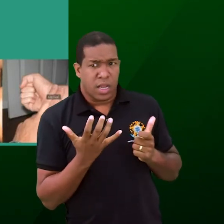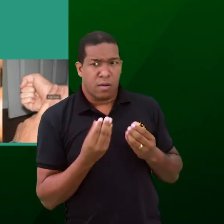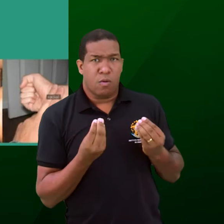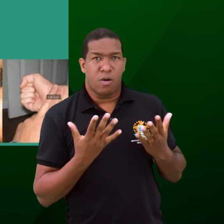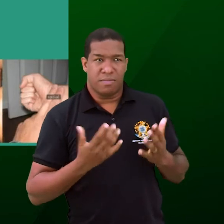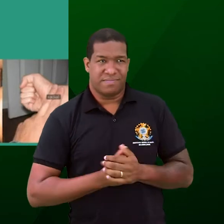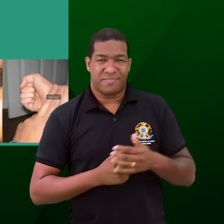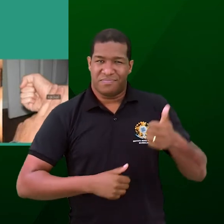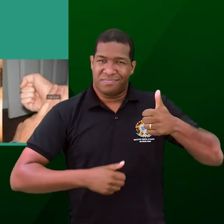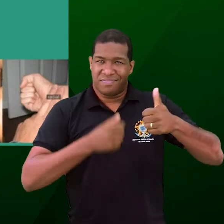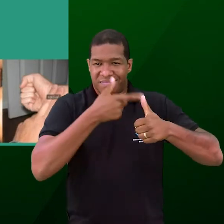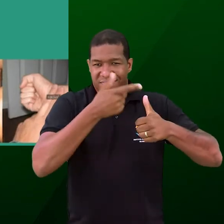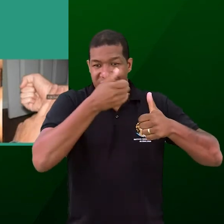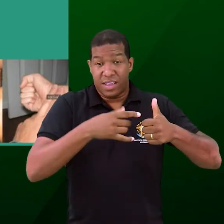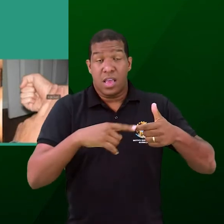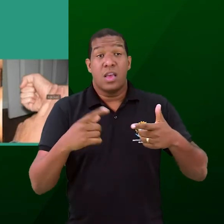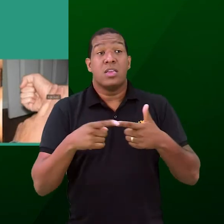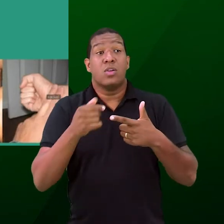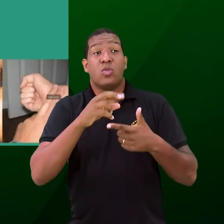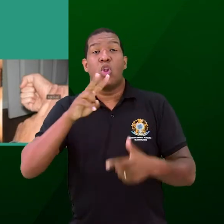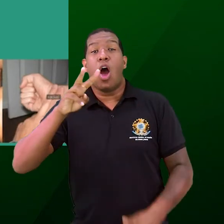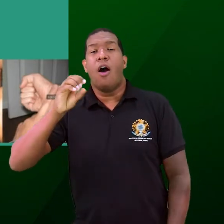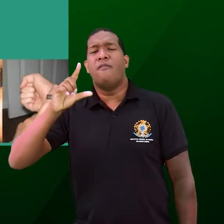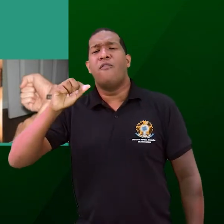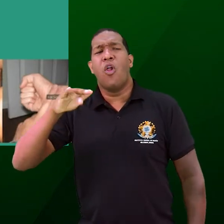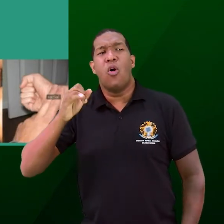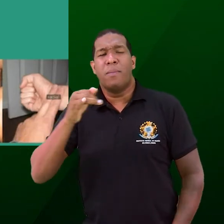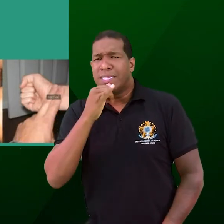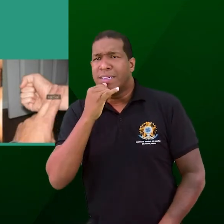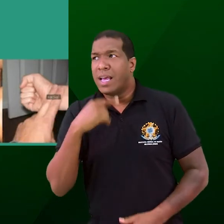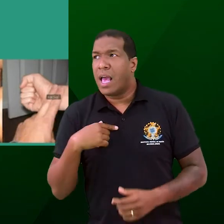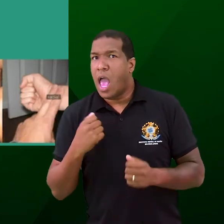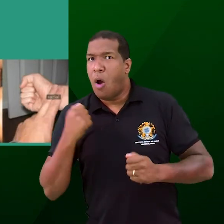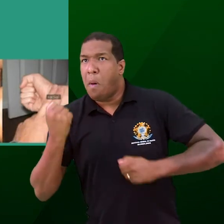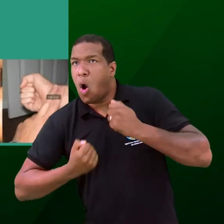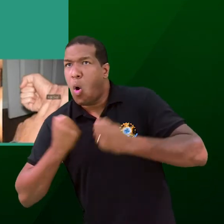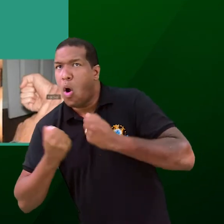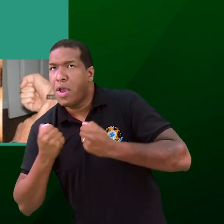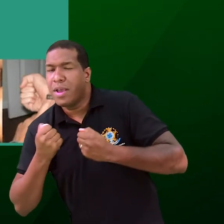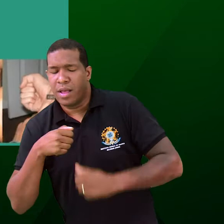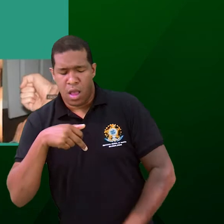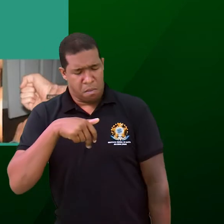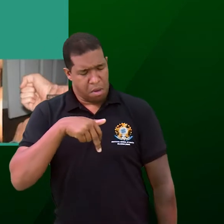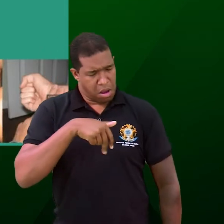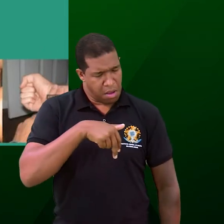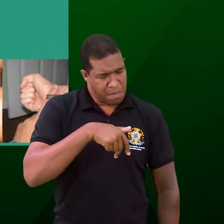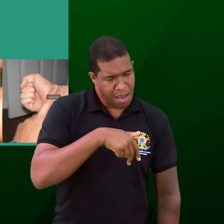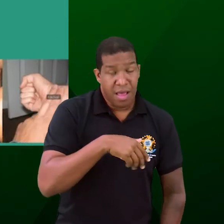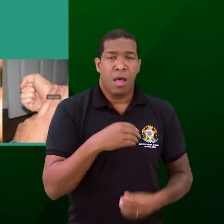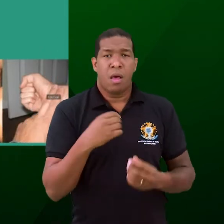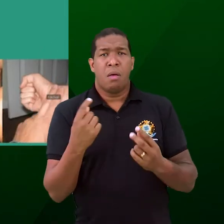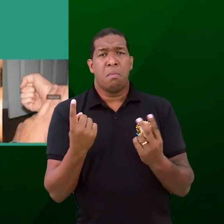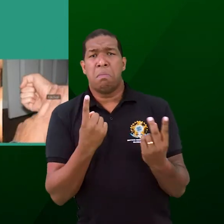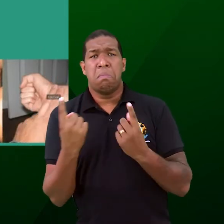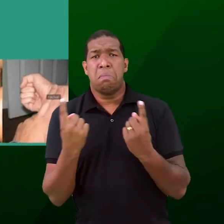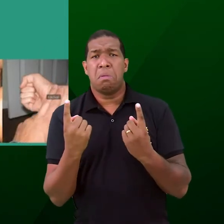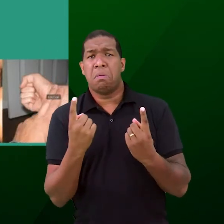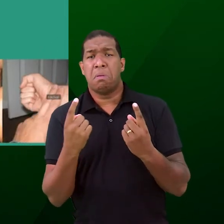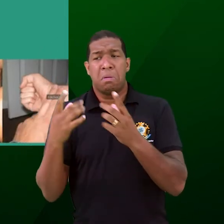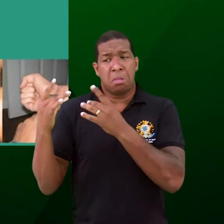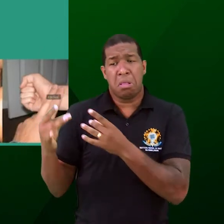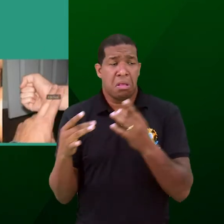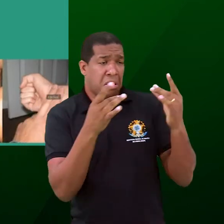10 minutos, descanso 2, corro 10, descanso 2. Um exemplo. Eu passei um mês fazendo isso. Me adaptei. Estou vendo que eu